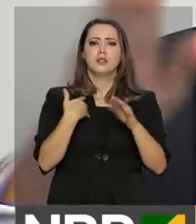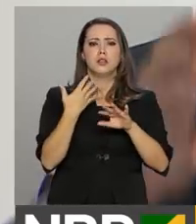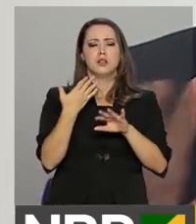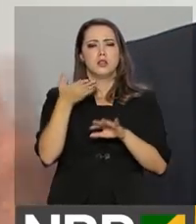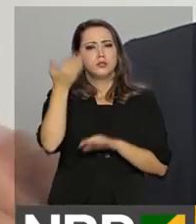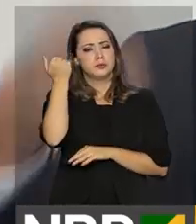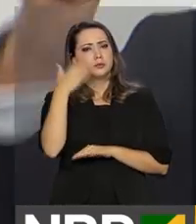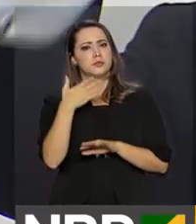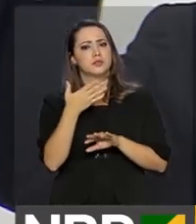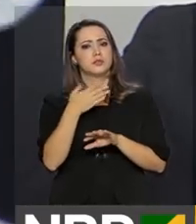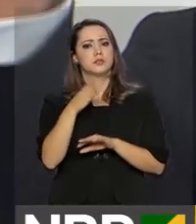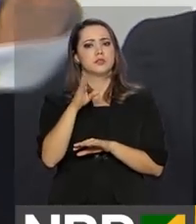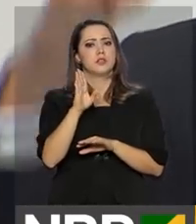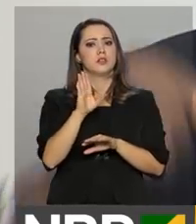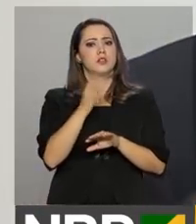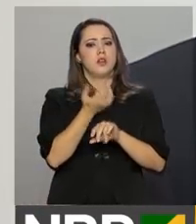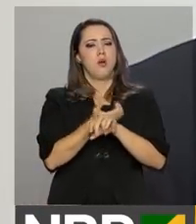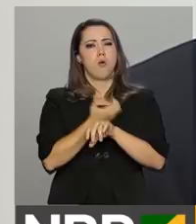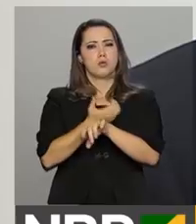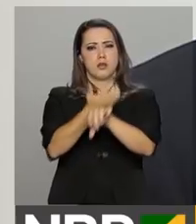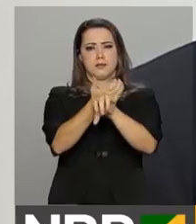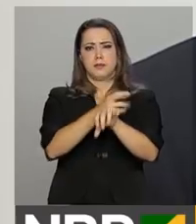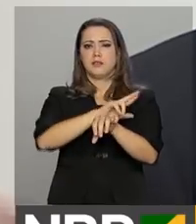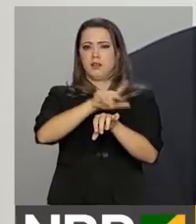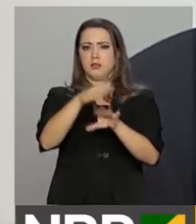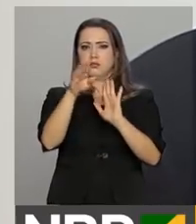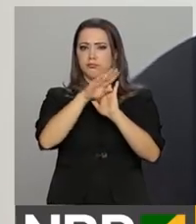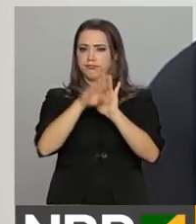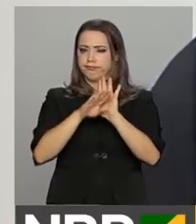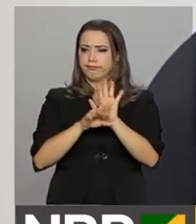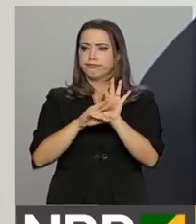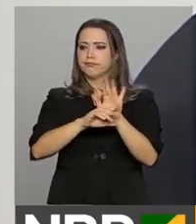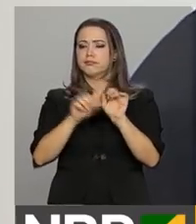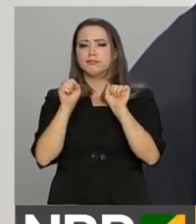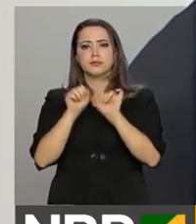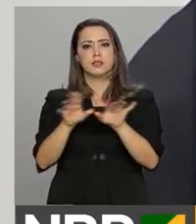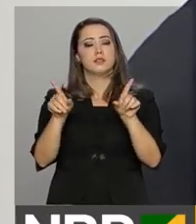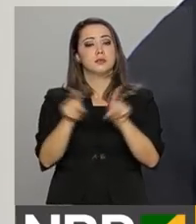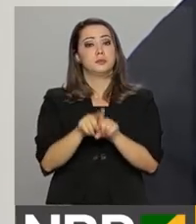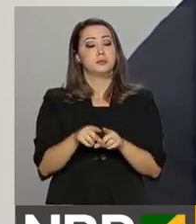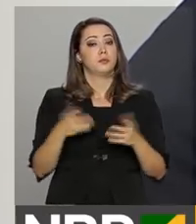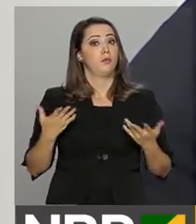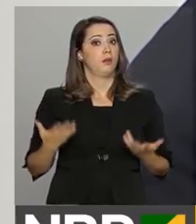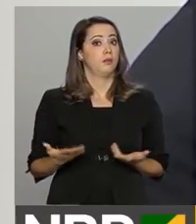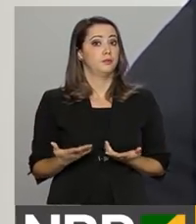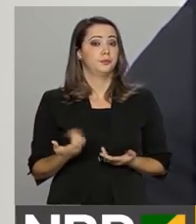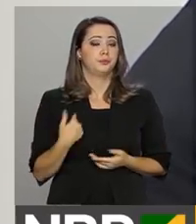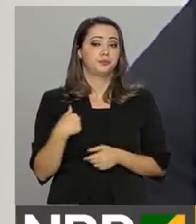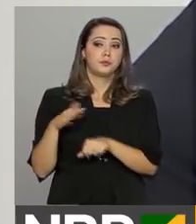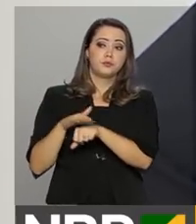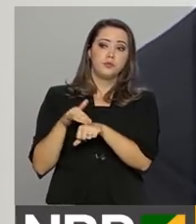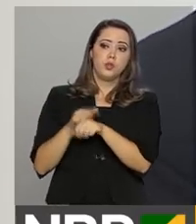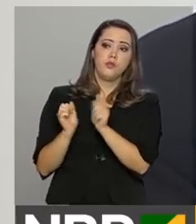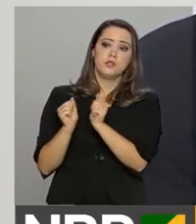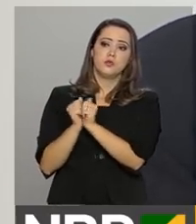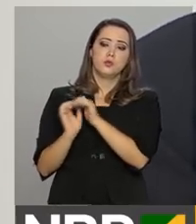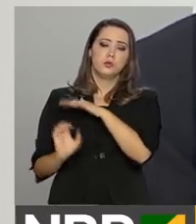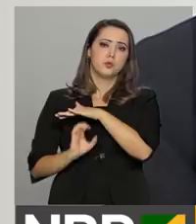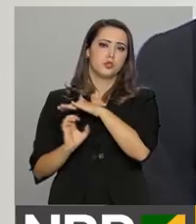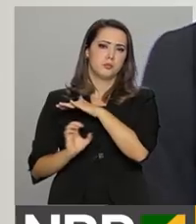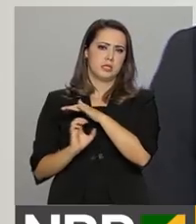curricular e foi uma coisa que se esperava há muitíssimos anos a modernização trabalhista ainda ontem começava com grande empresário varejista